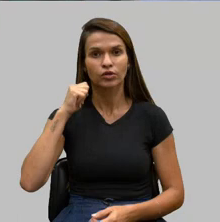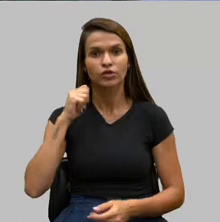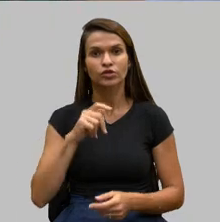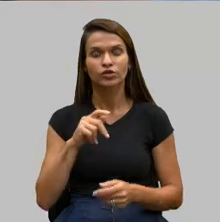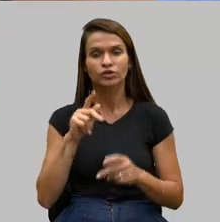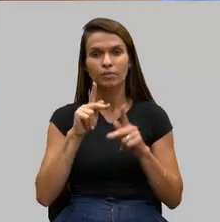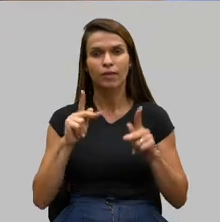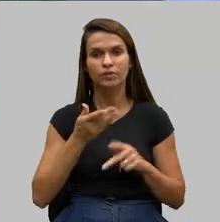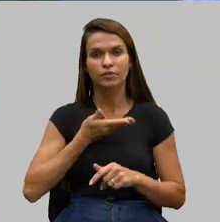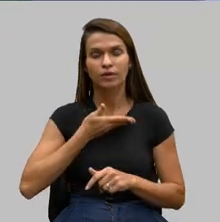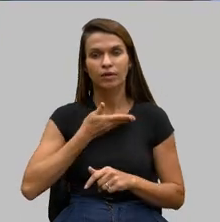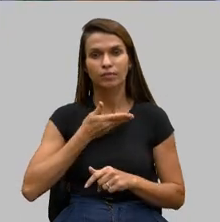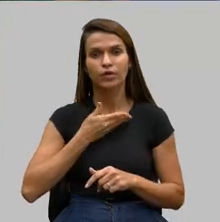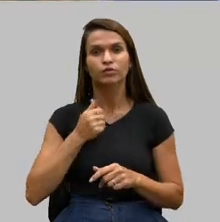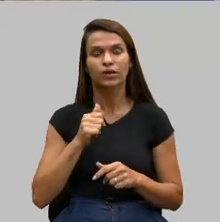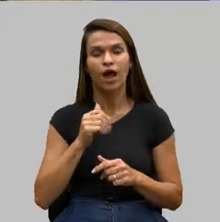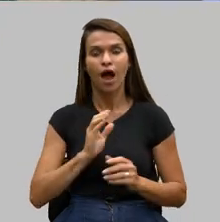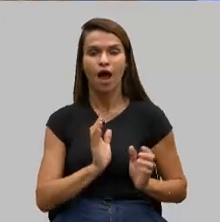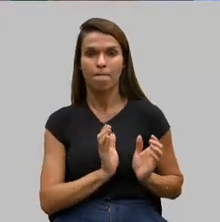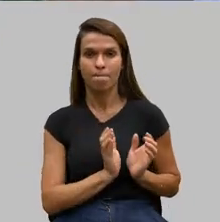excepcionais a